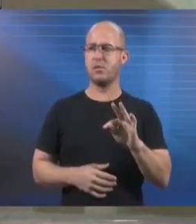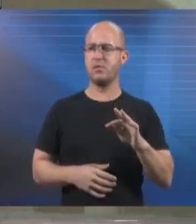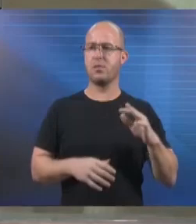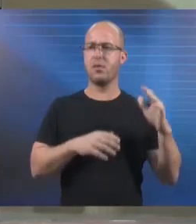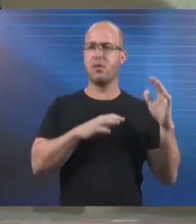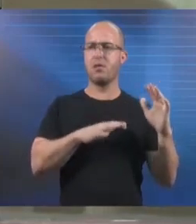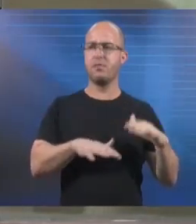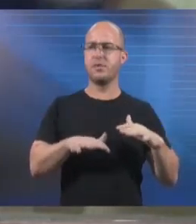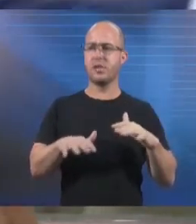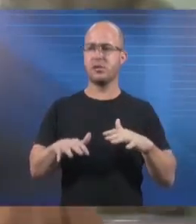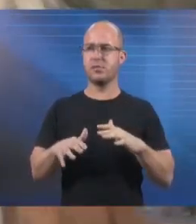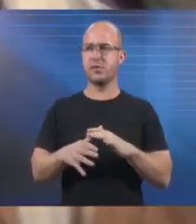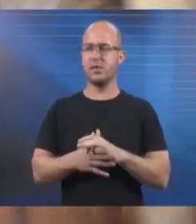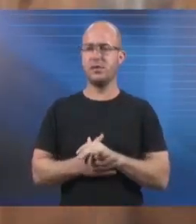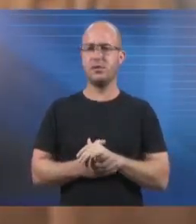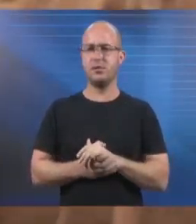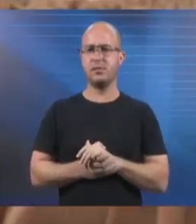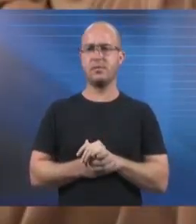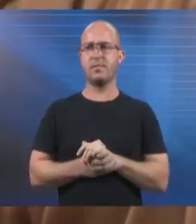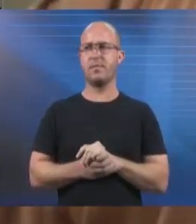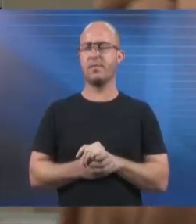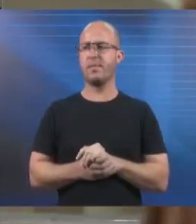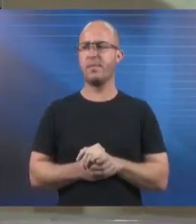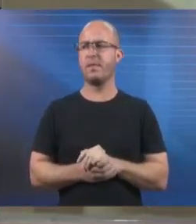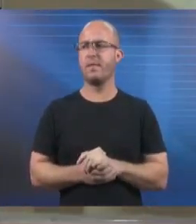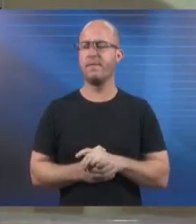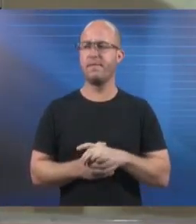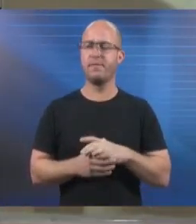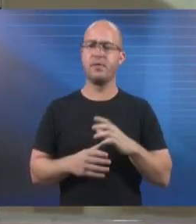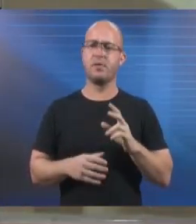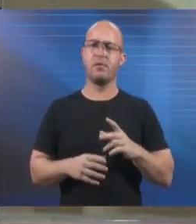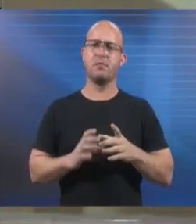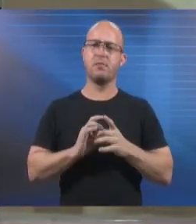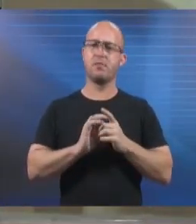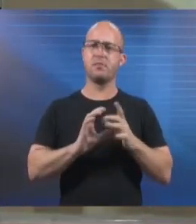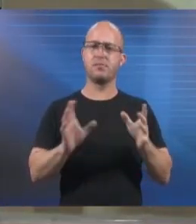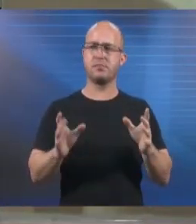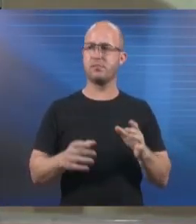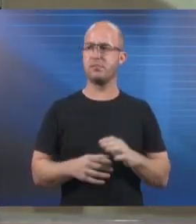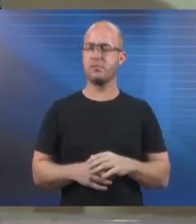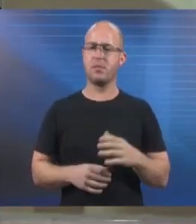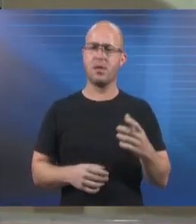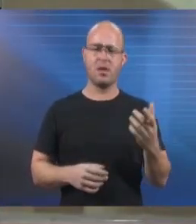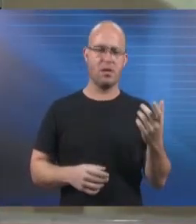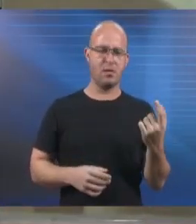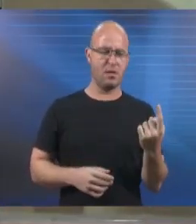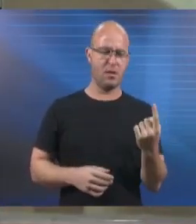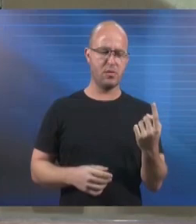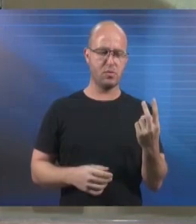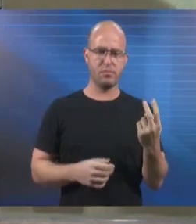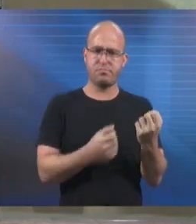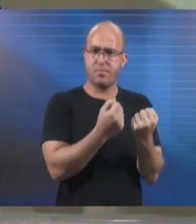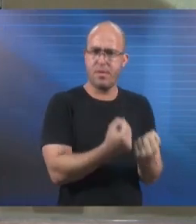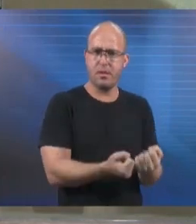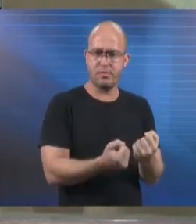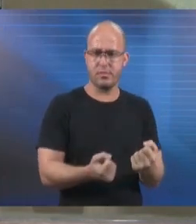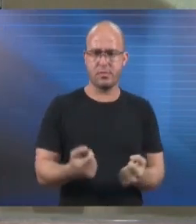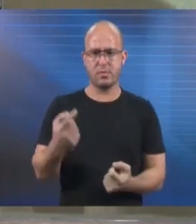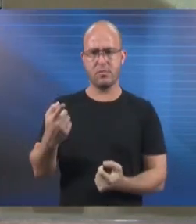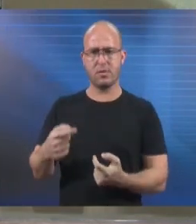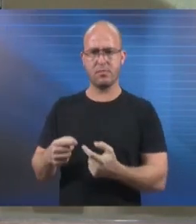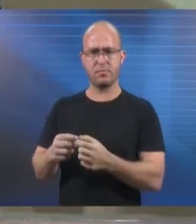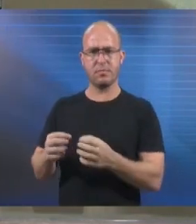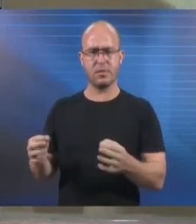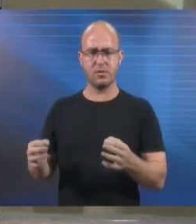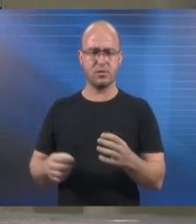manifestações e sempre disse que eram atos Democráticos Ou seja é dois pesos e uma medida só o